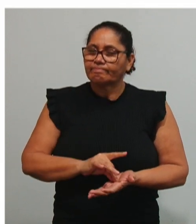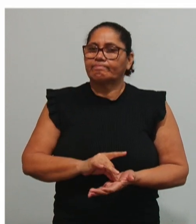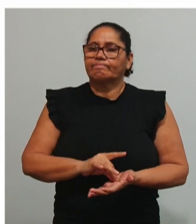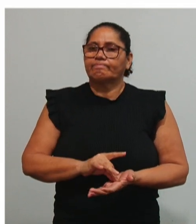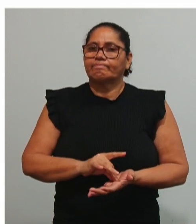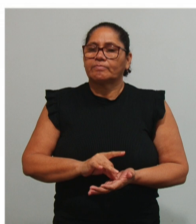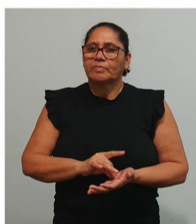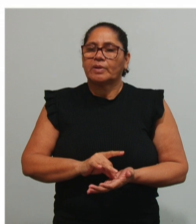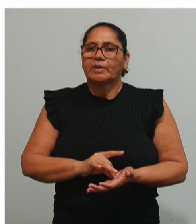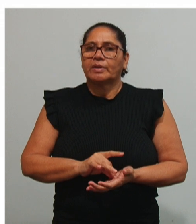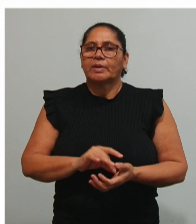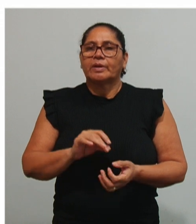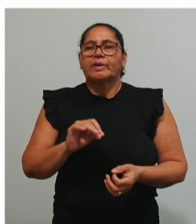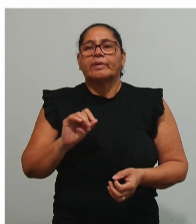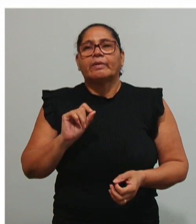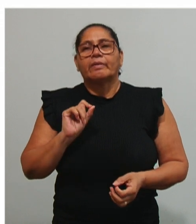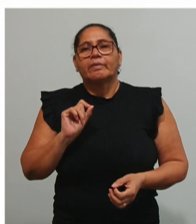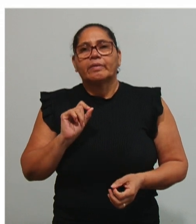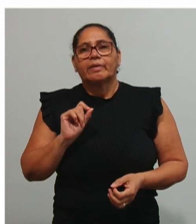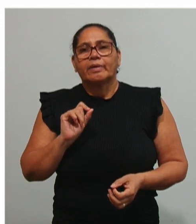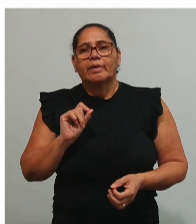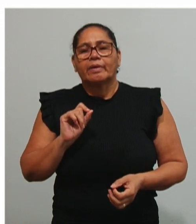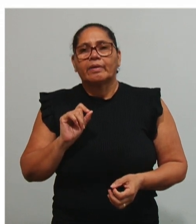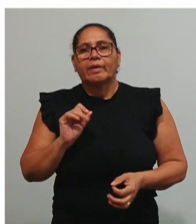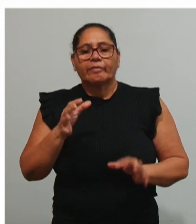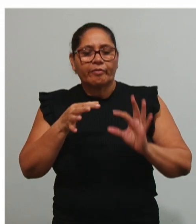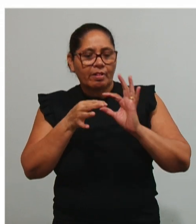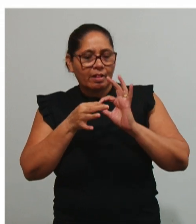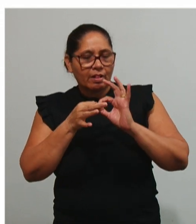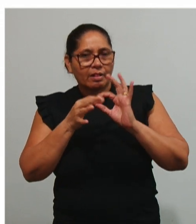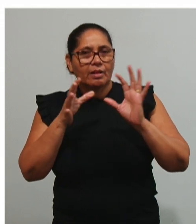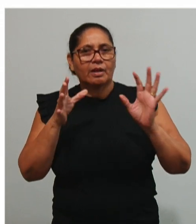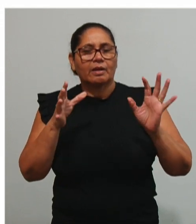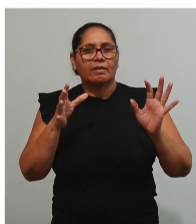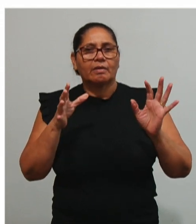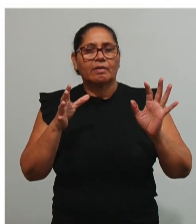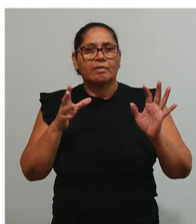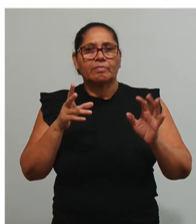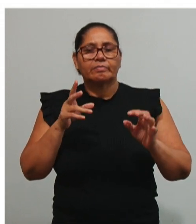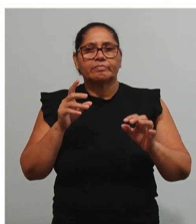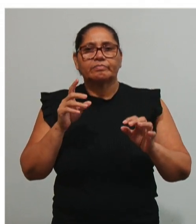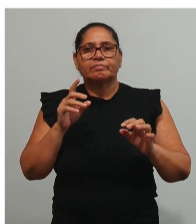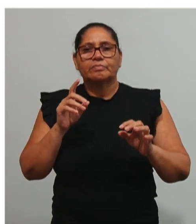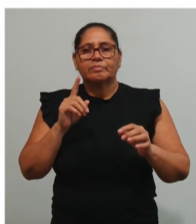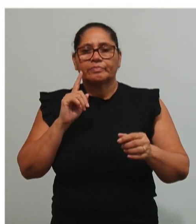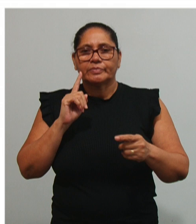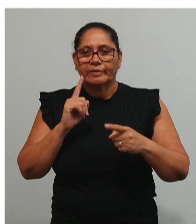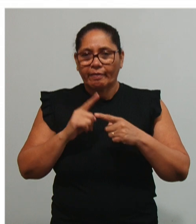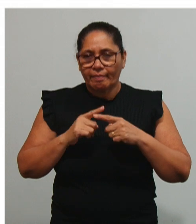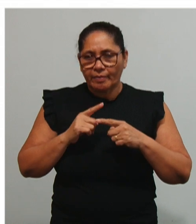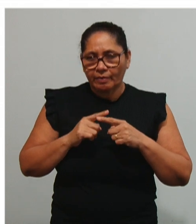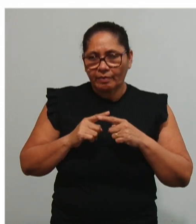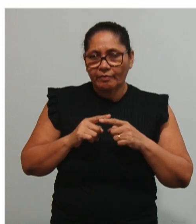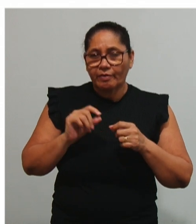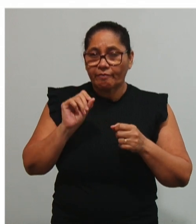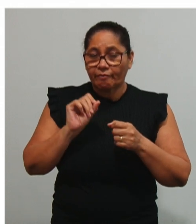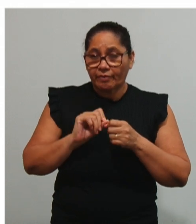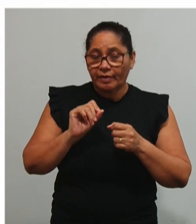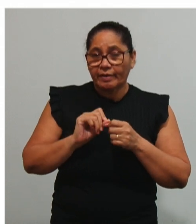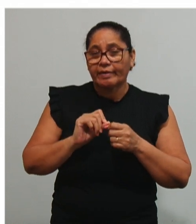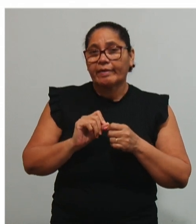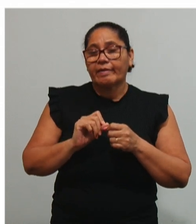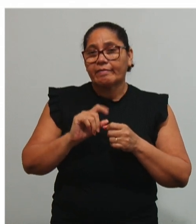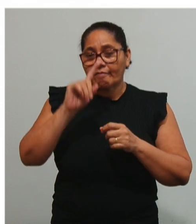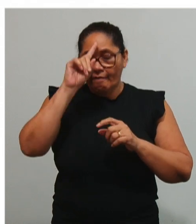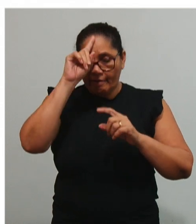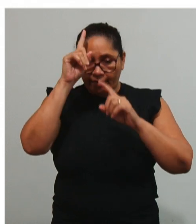estratégia deliberada. Quer dizer, deliberou-se por levar essas estratégias adiante, né? Por levar essas